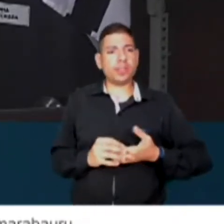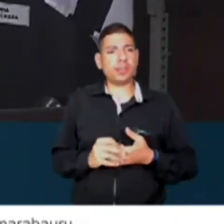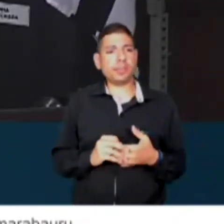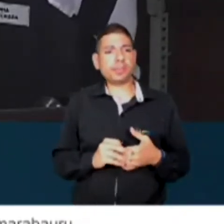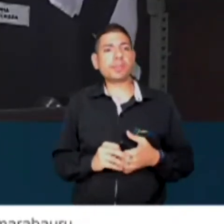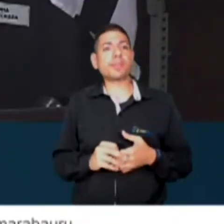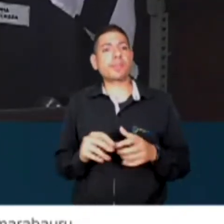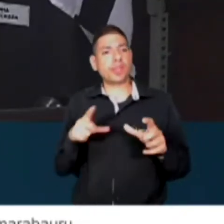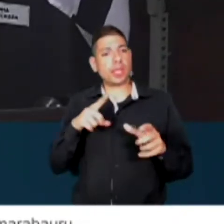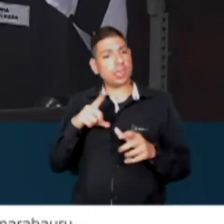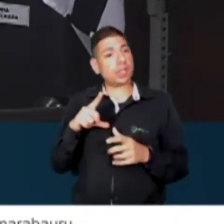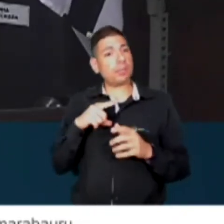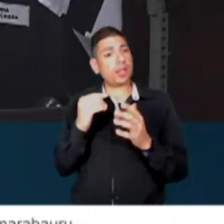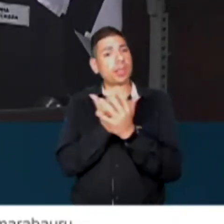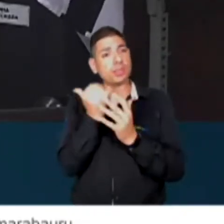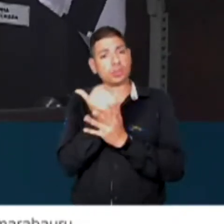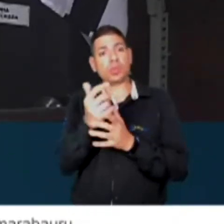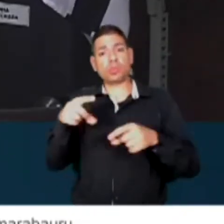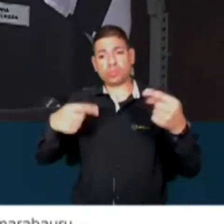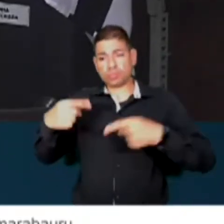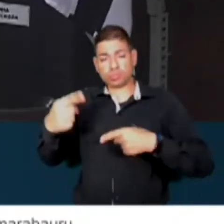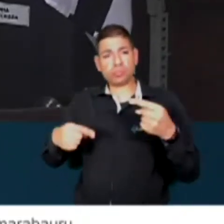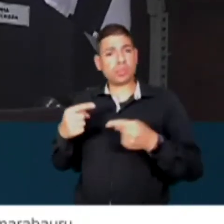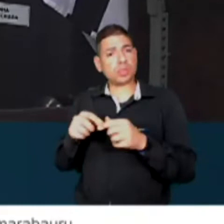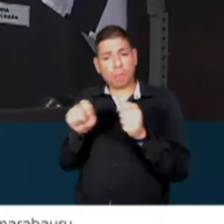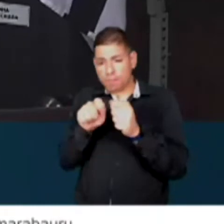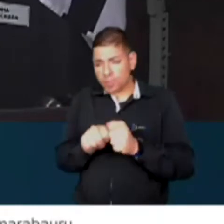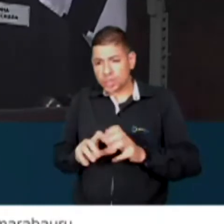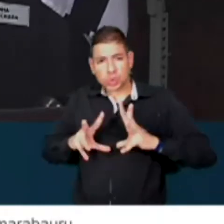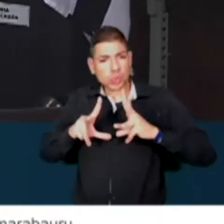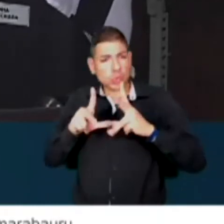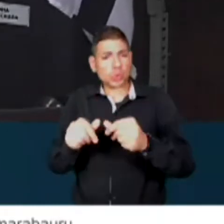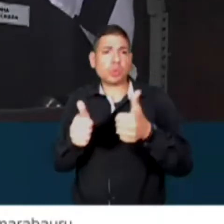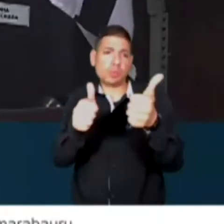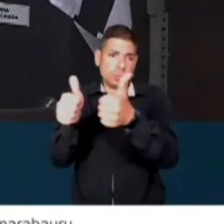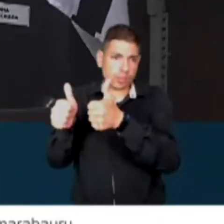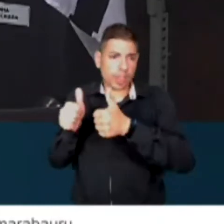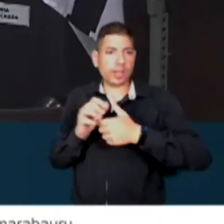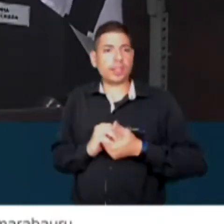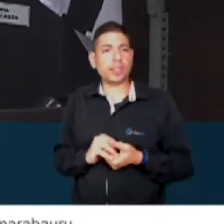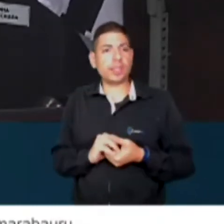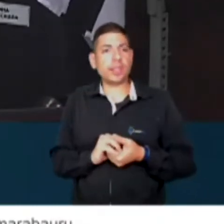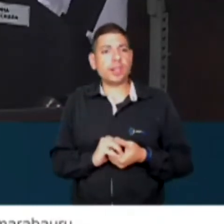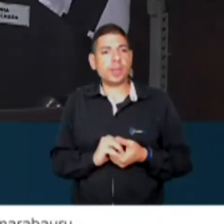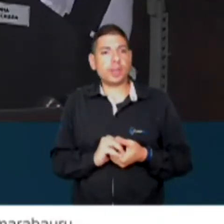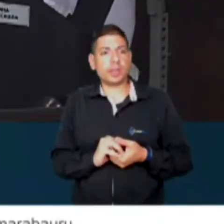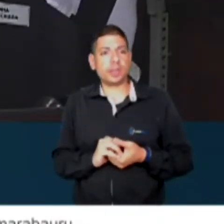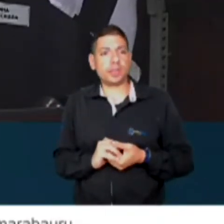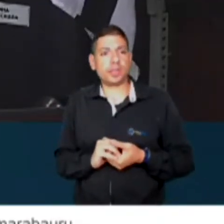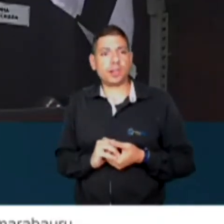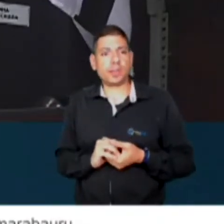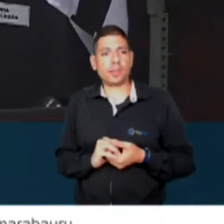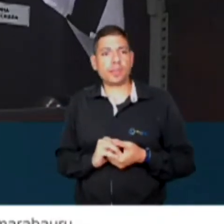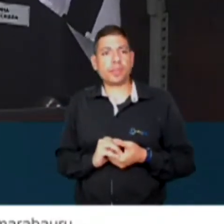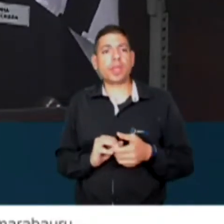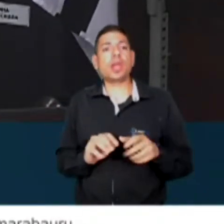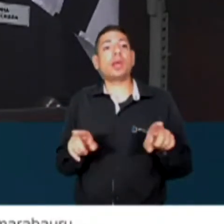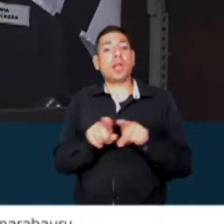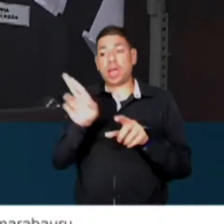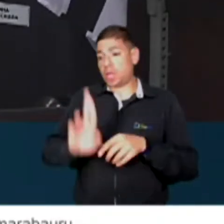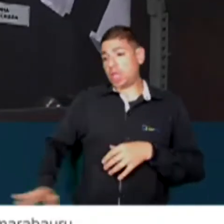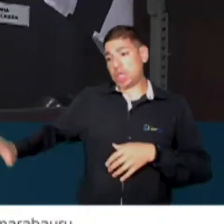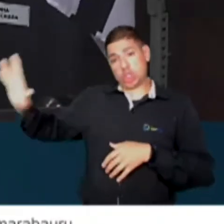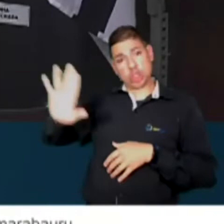situação resolver imediatamente. Pegando a região norte e leste, região,